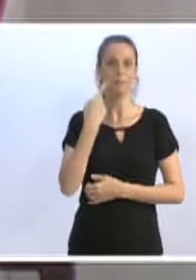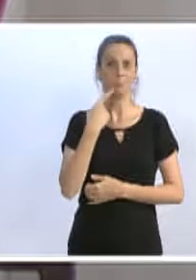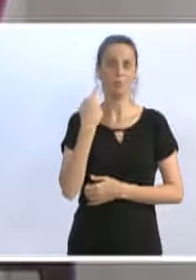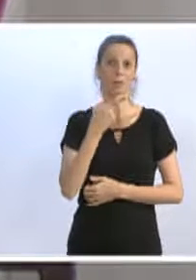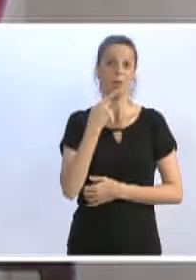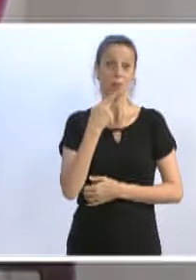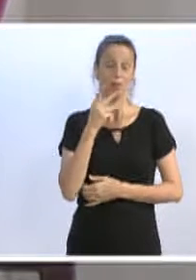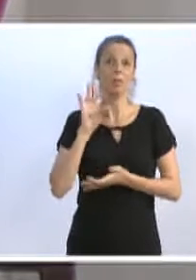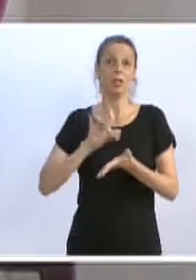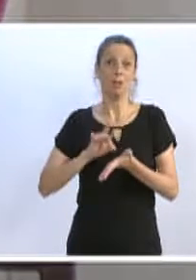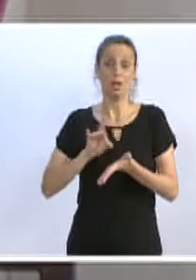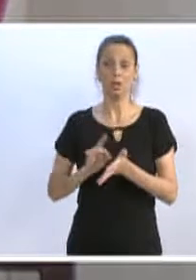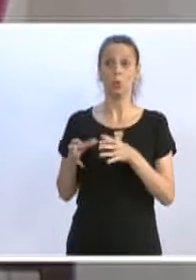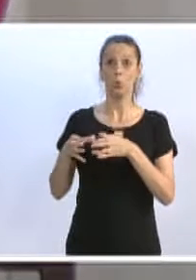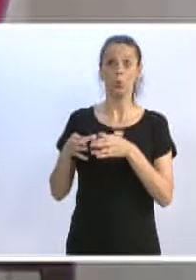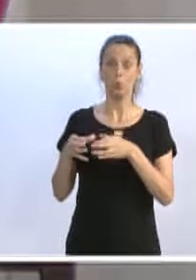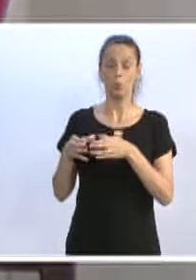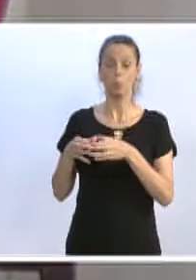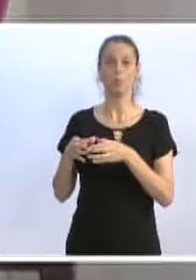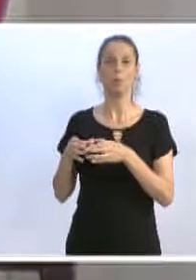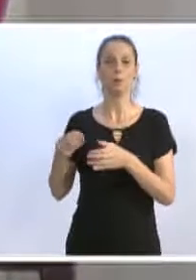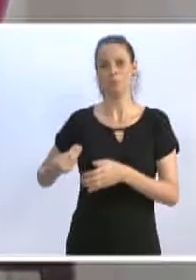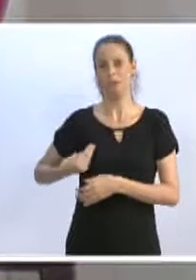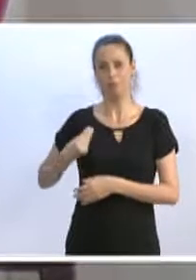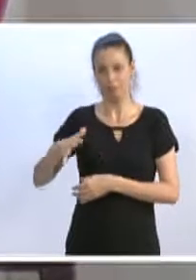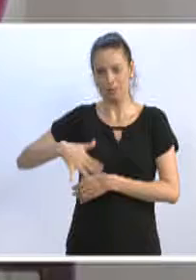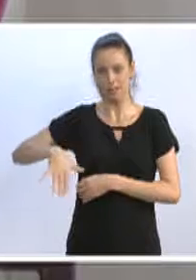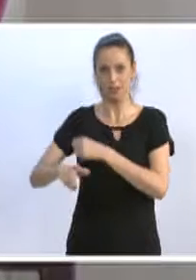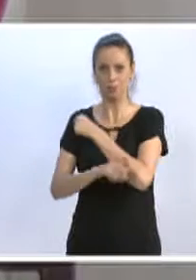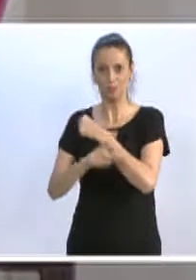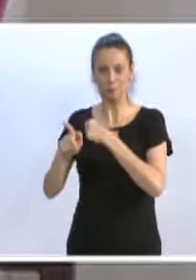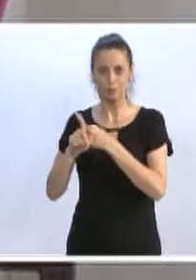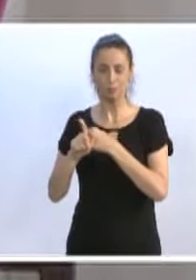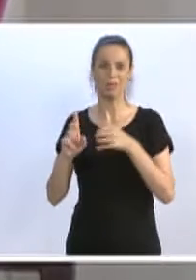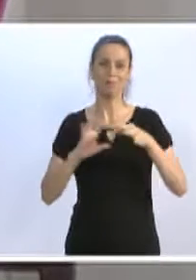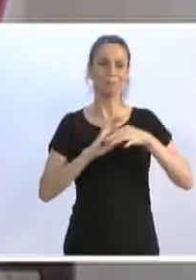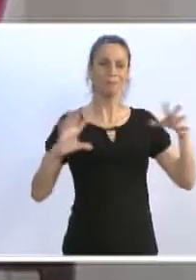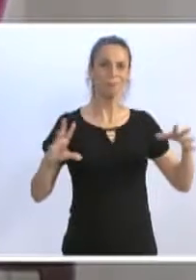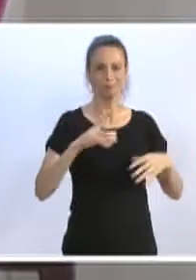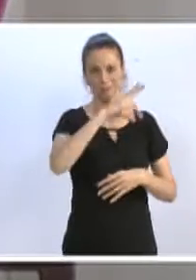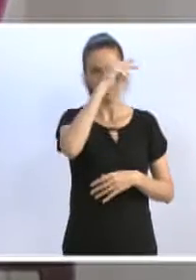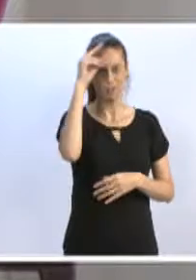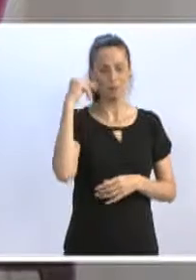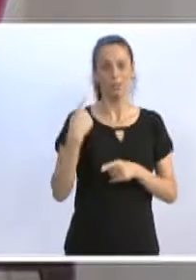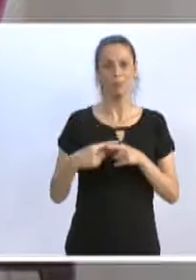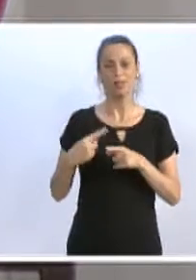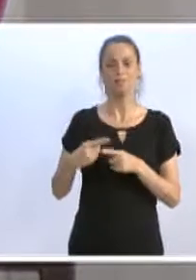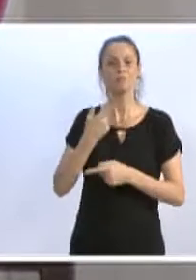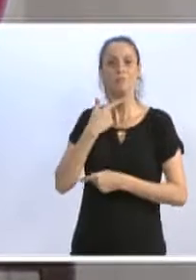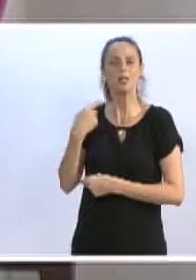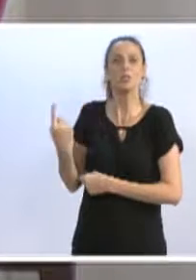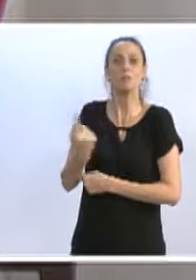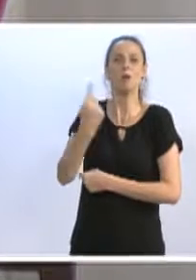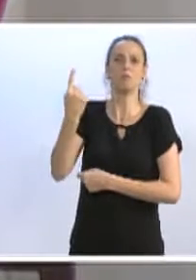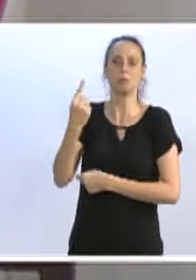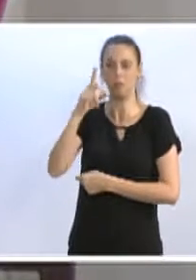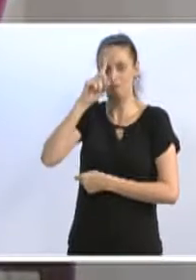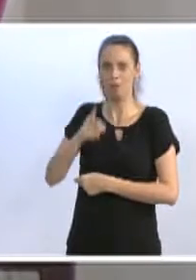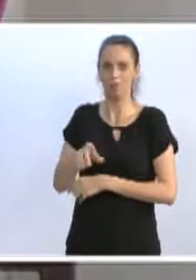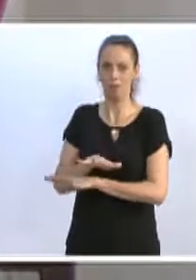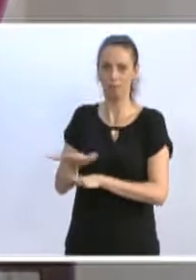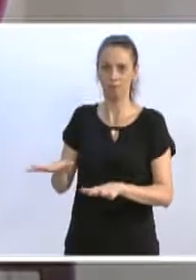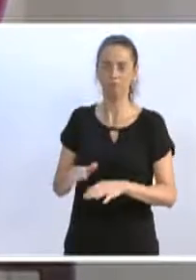querem inclusive emancipá que a gente possa ter mais dias de atendimento do procon naquela entendesse eu queria aproveitar falando da